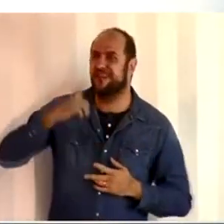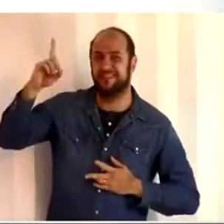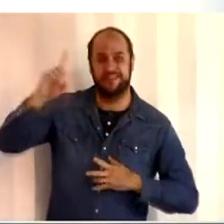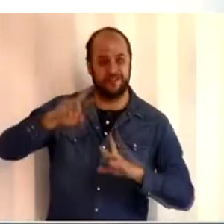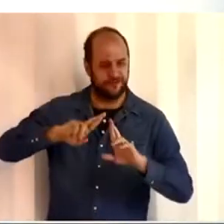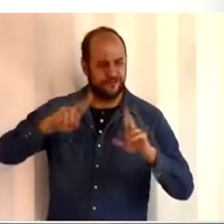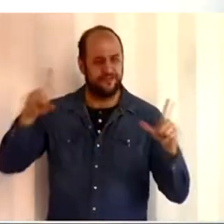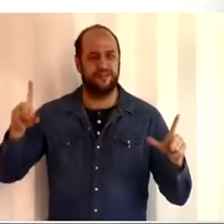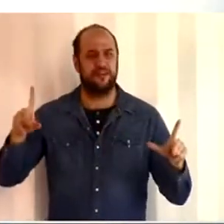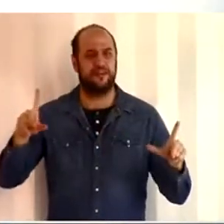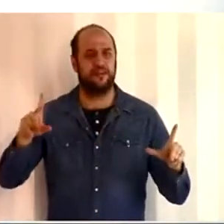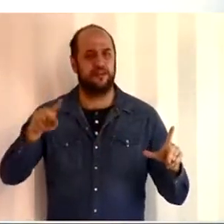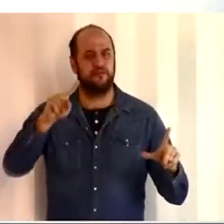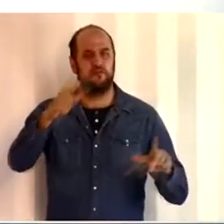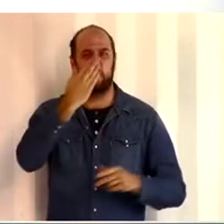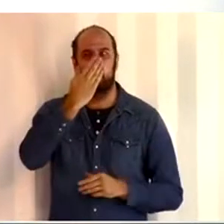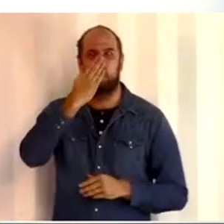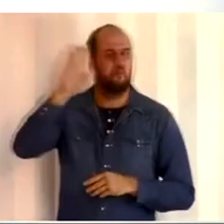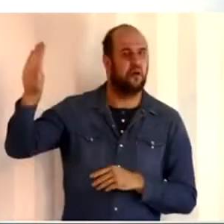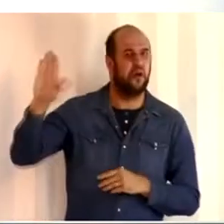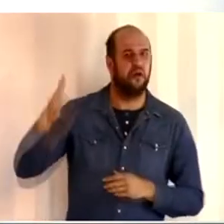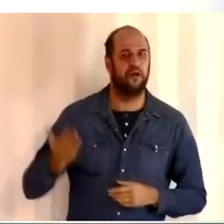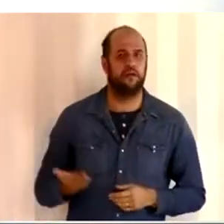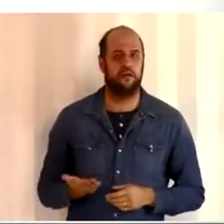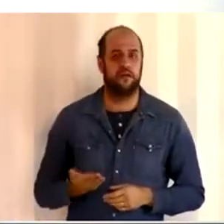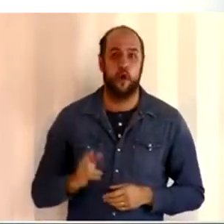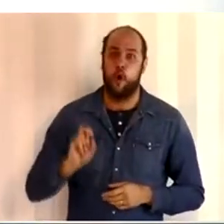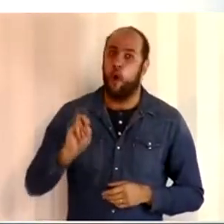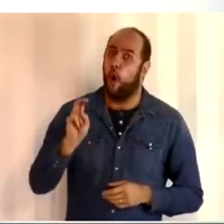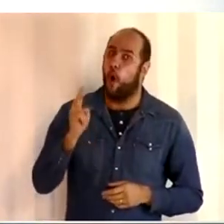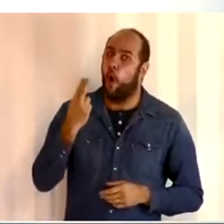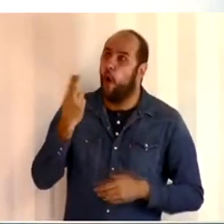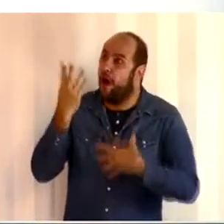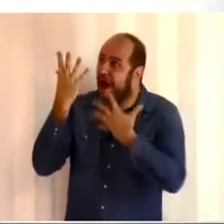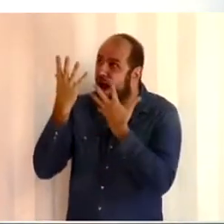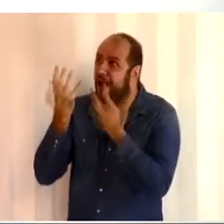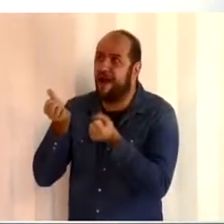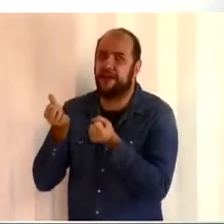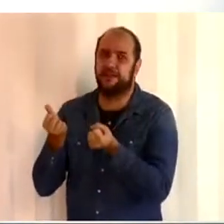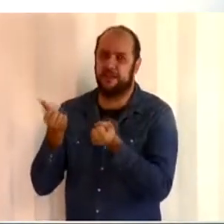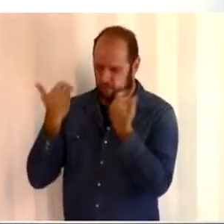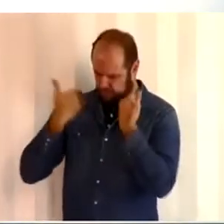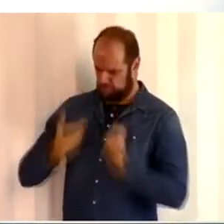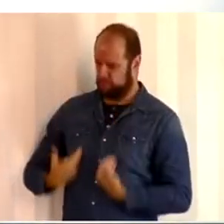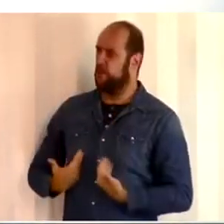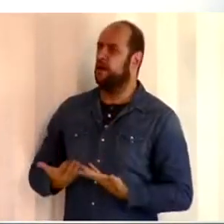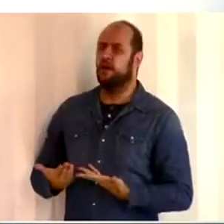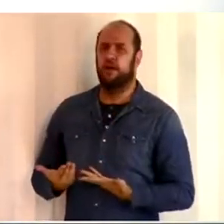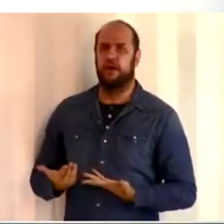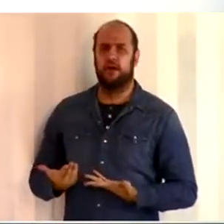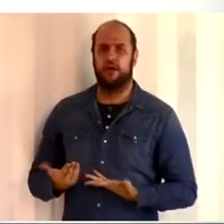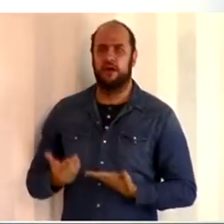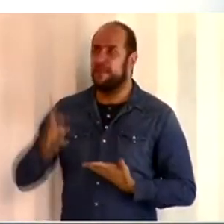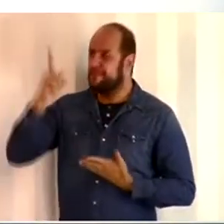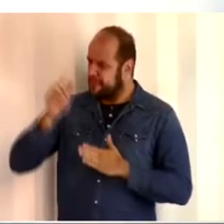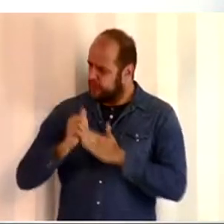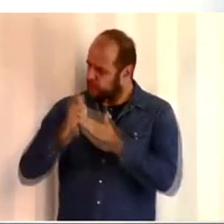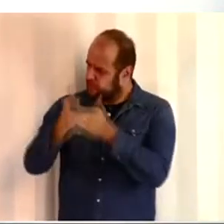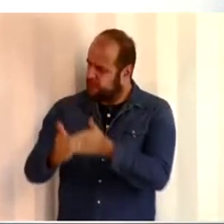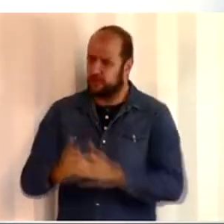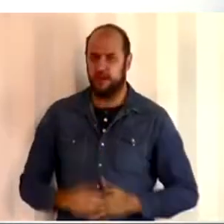vai ficar de mal de Deus? Ou você vai dizer, Senhor, eu não estou entendendo, mas eis-me aqui, conduze-me